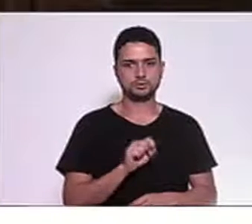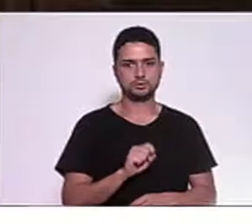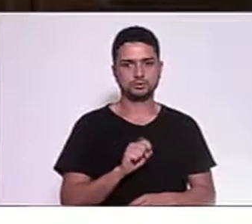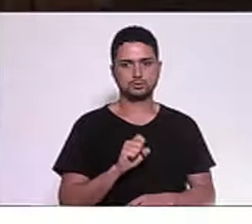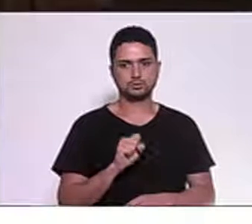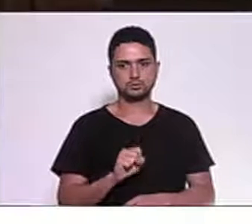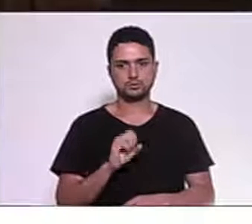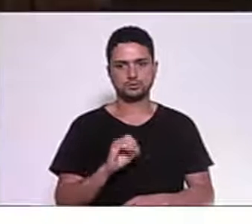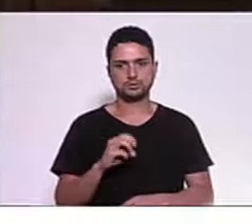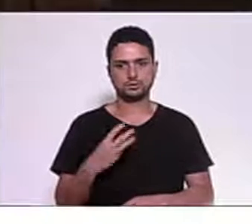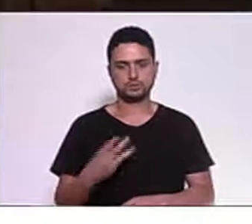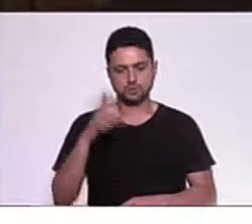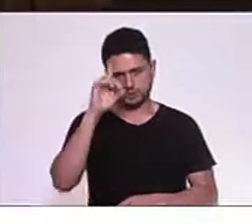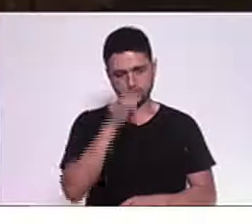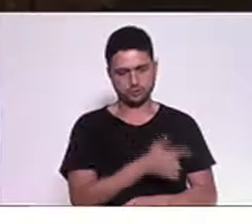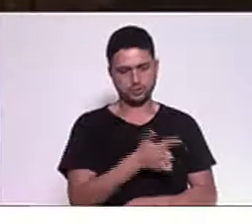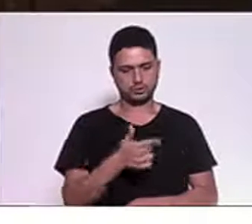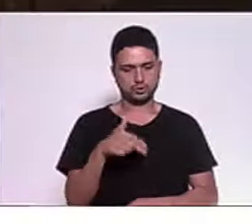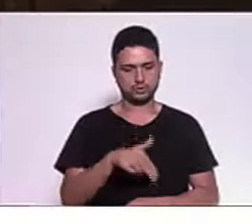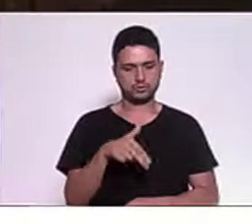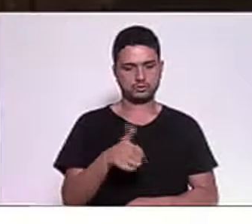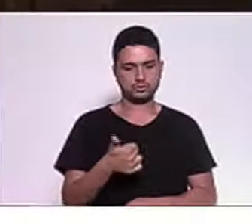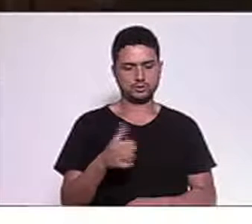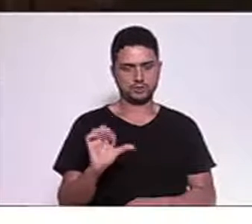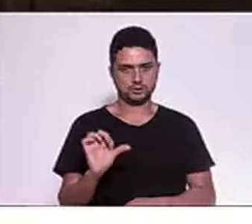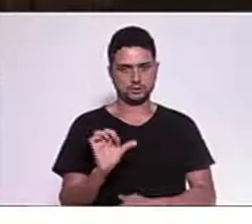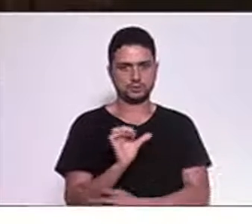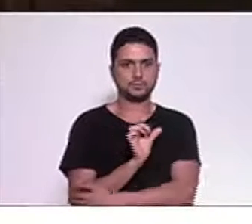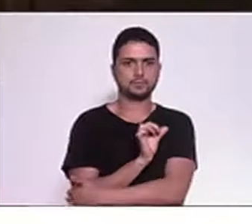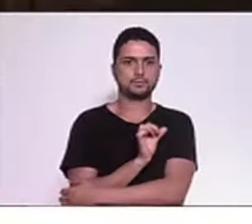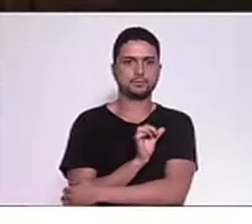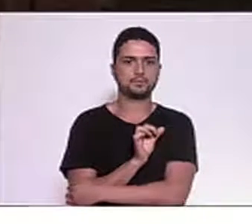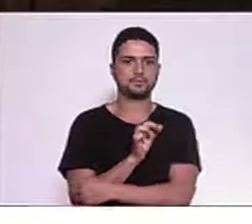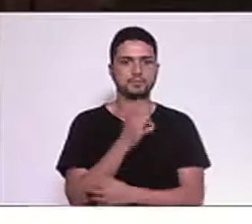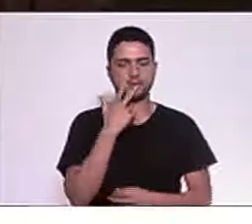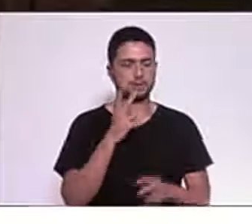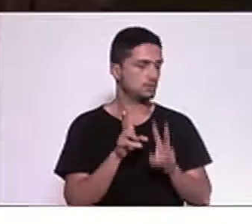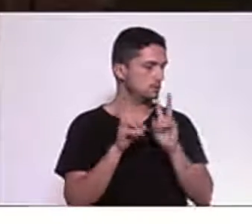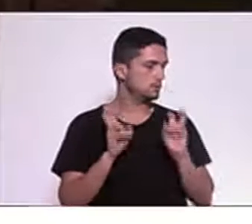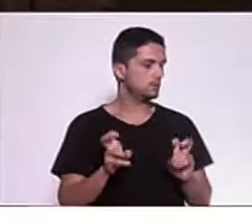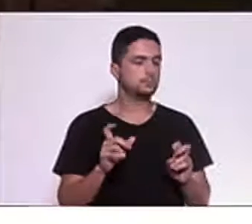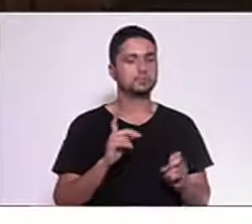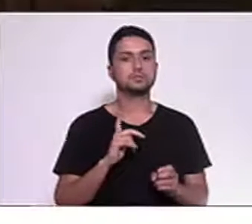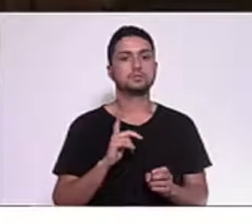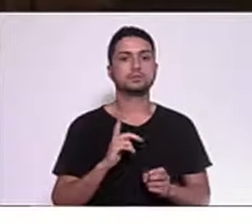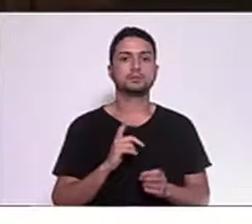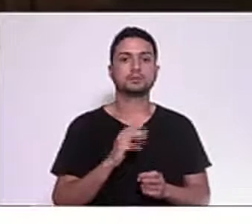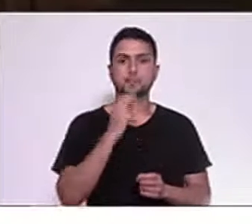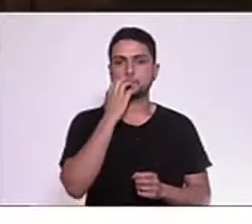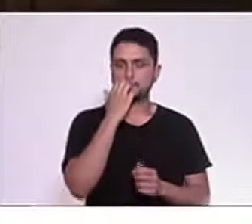5.803, de 22 de novembro de 2019, que estabelece procedimentos para acompanhamento e melhoria